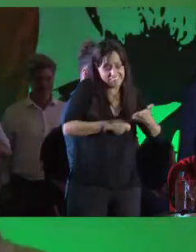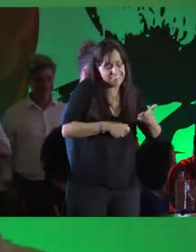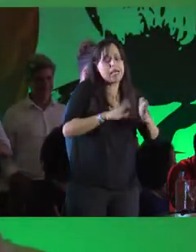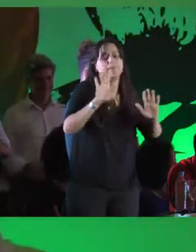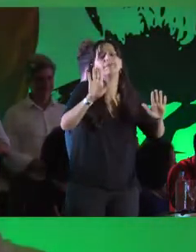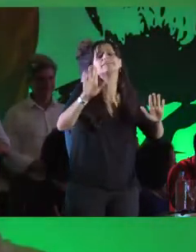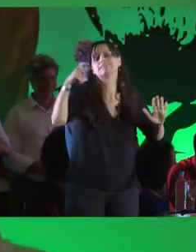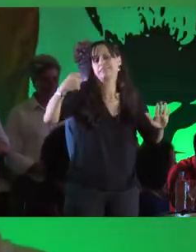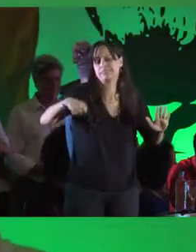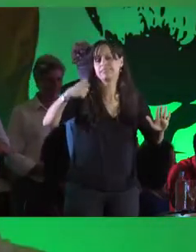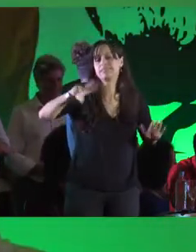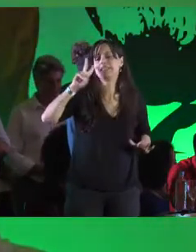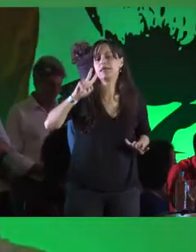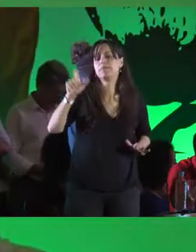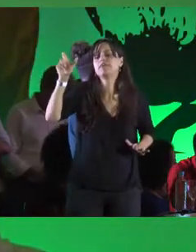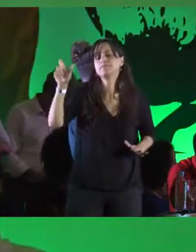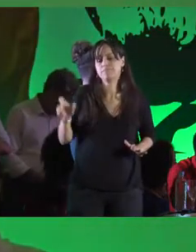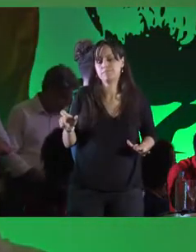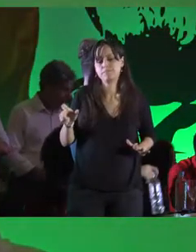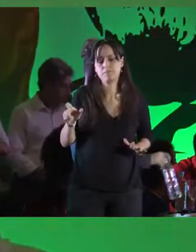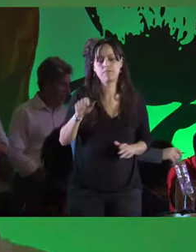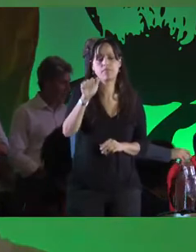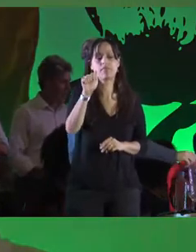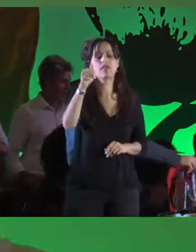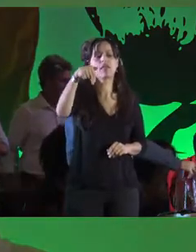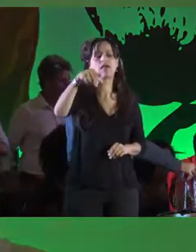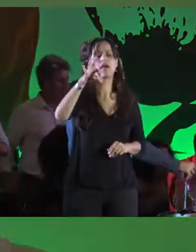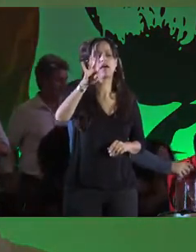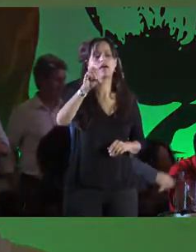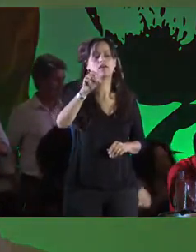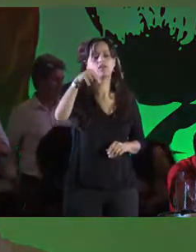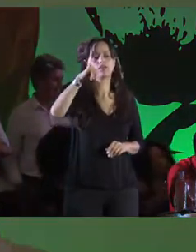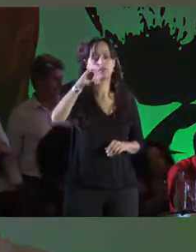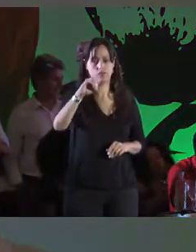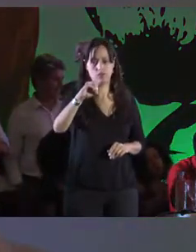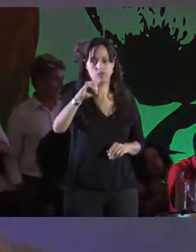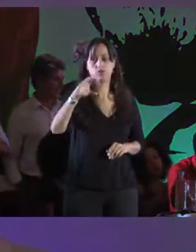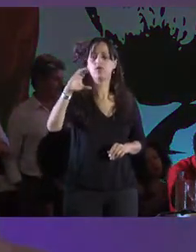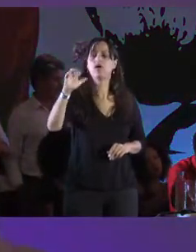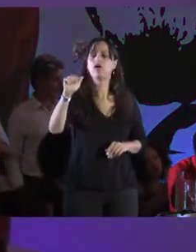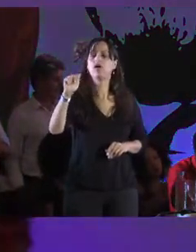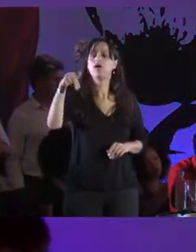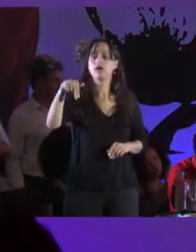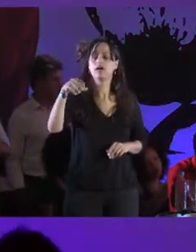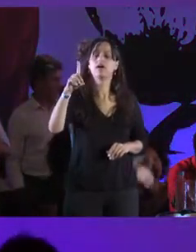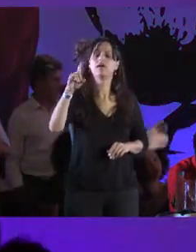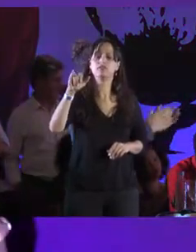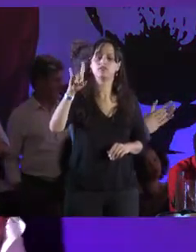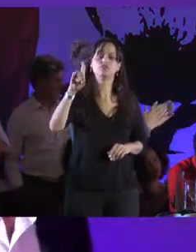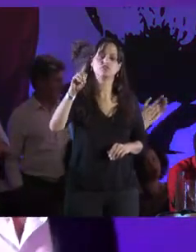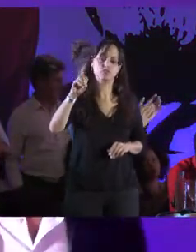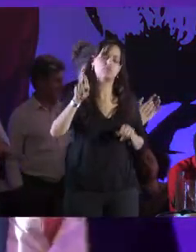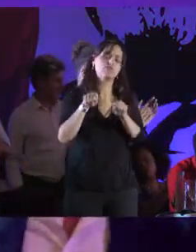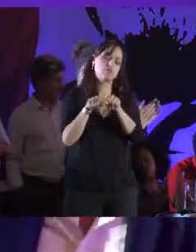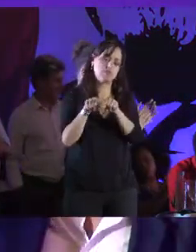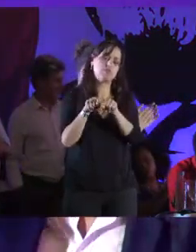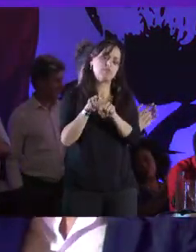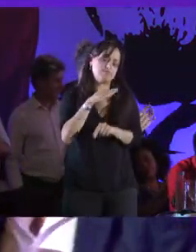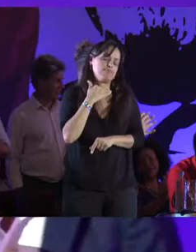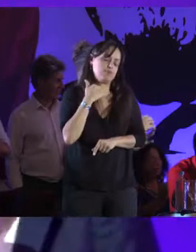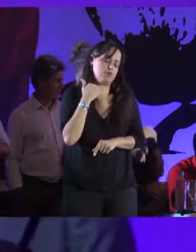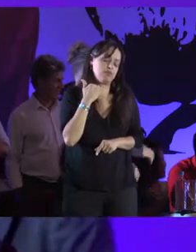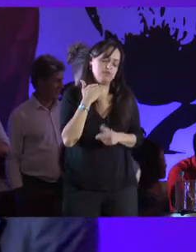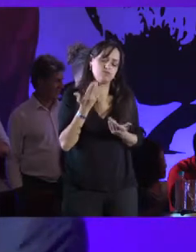inesquecível companheiro Antônio Cândido, que morreu recentemente. O nosso